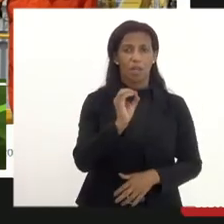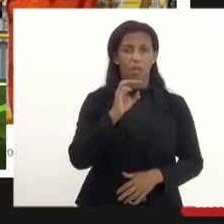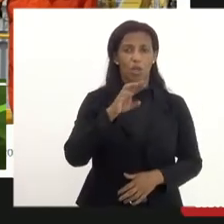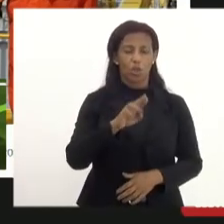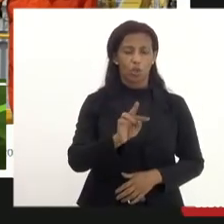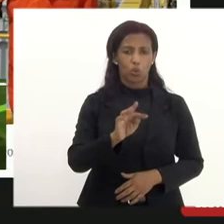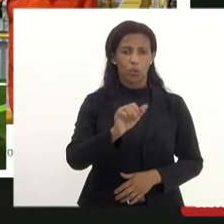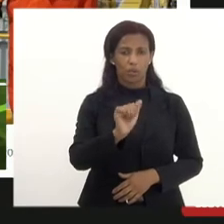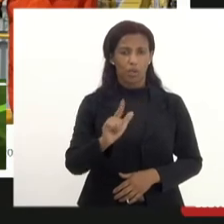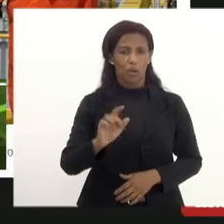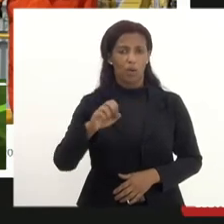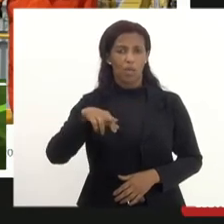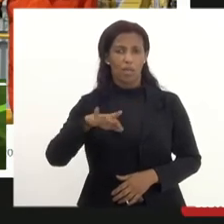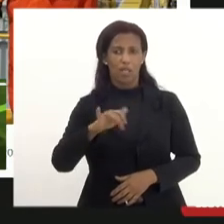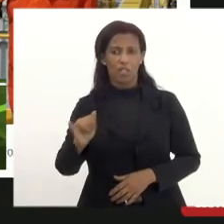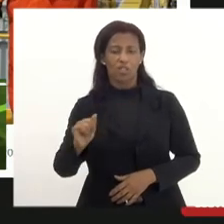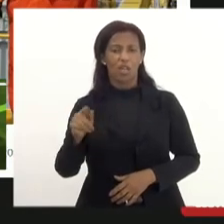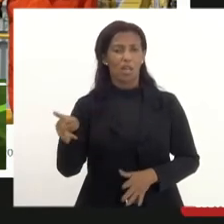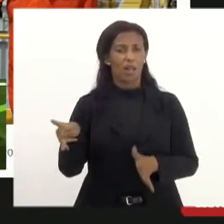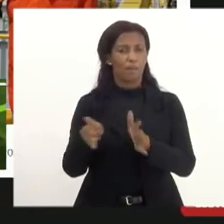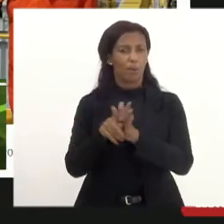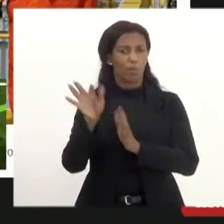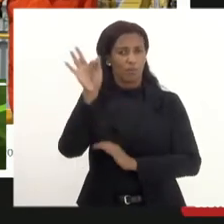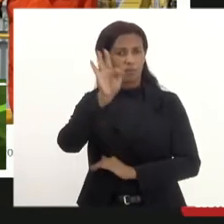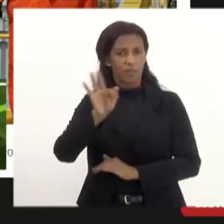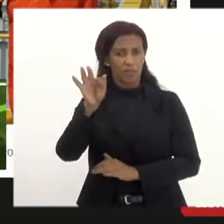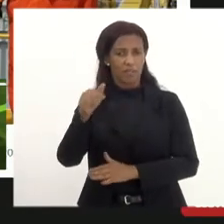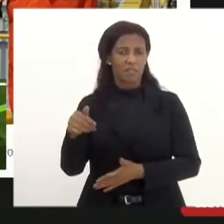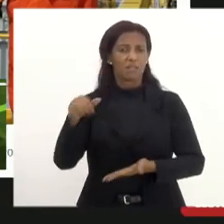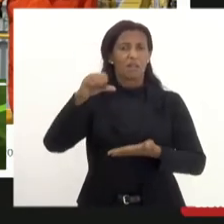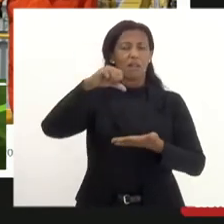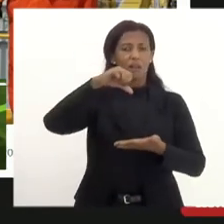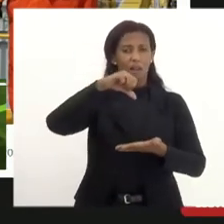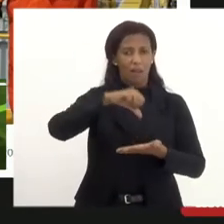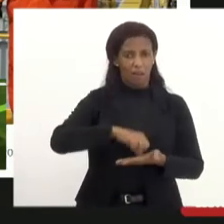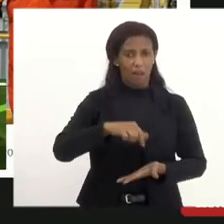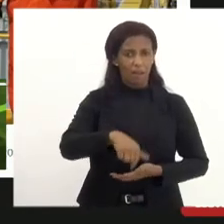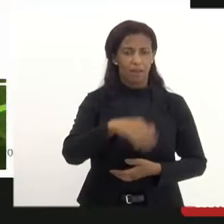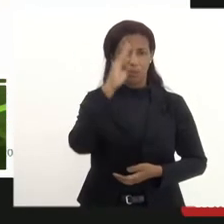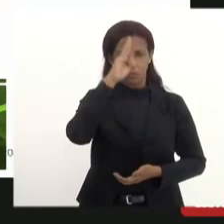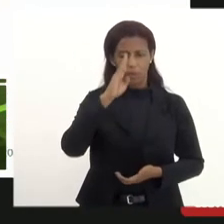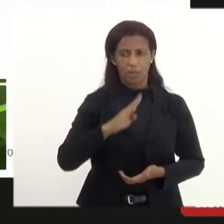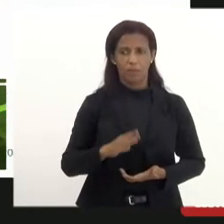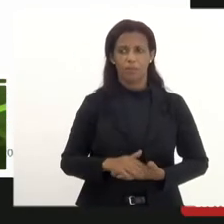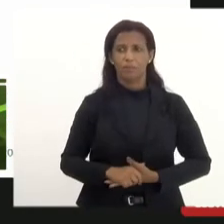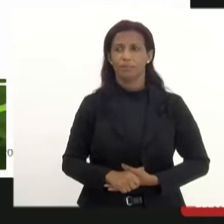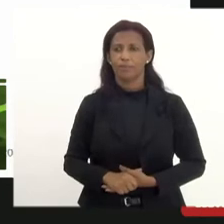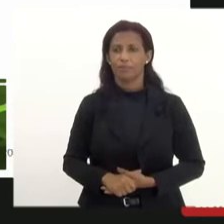empresas francesas estabelecidas aqui no Brasil.